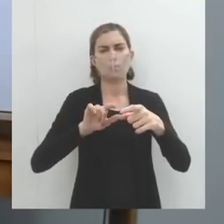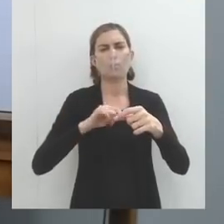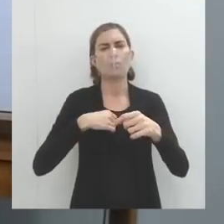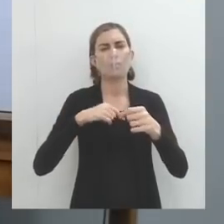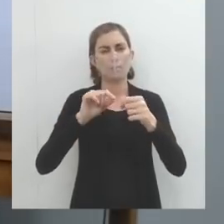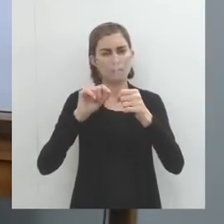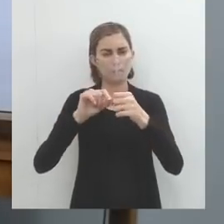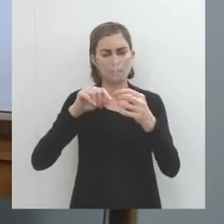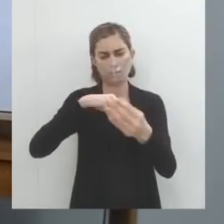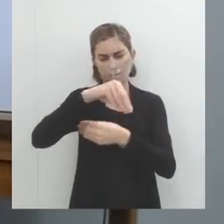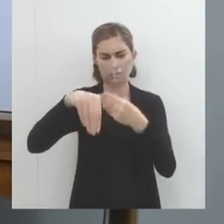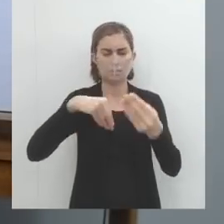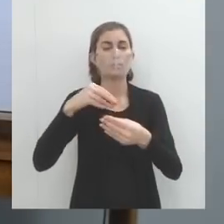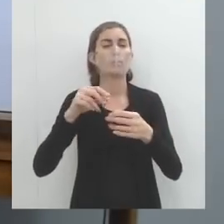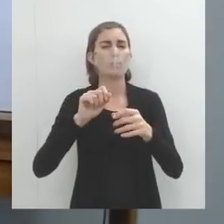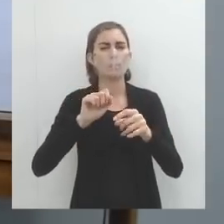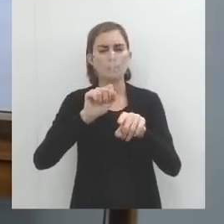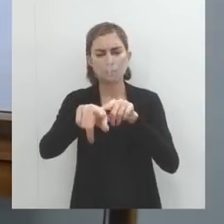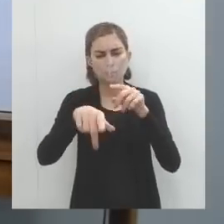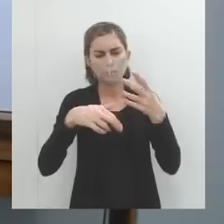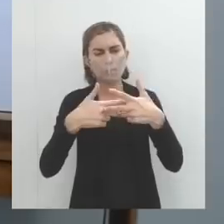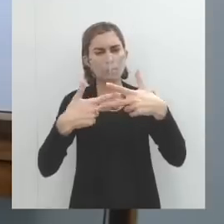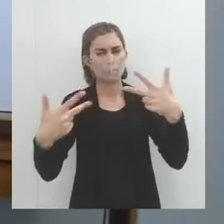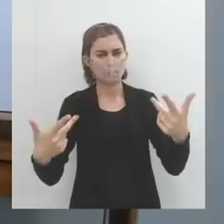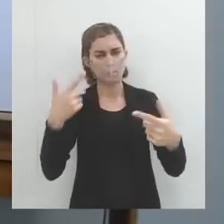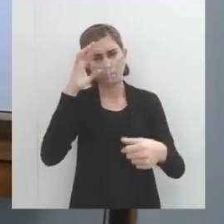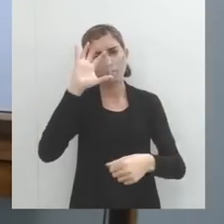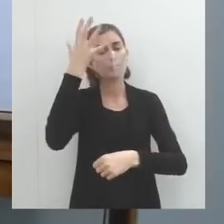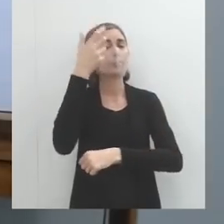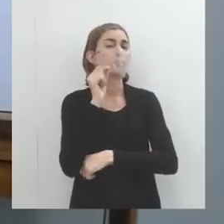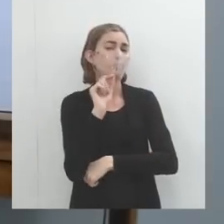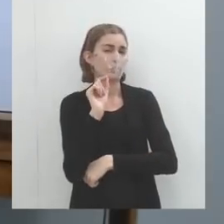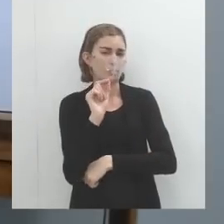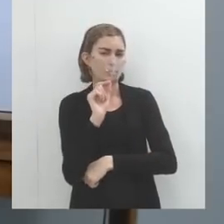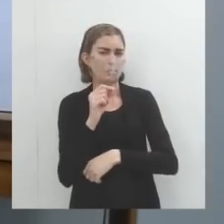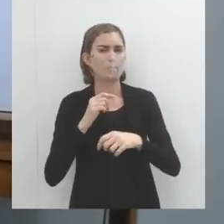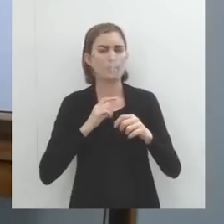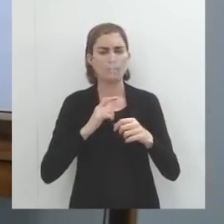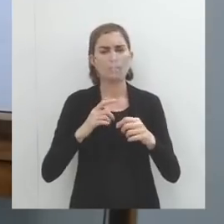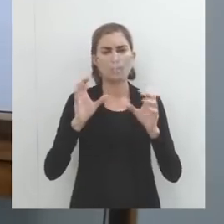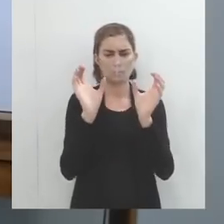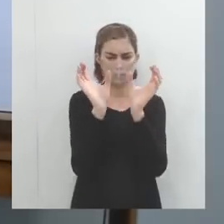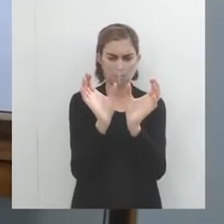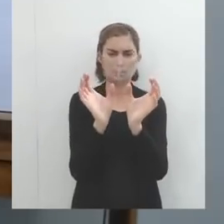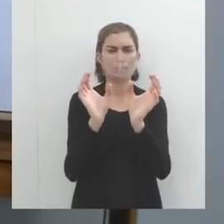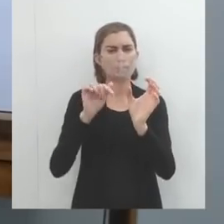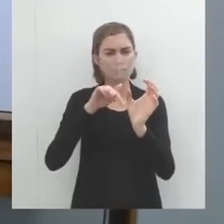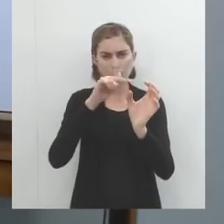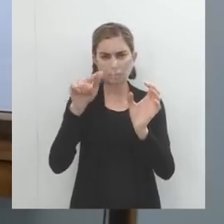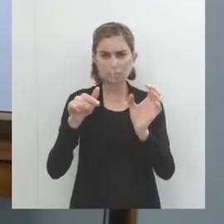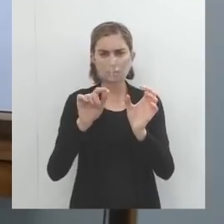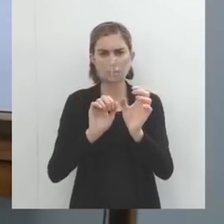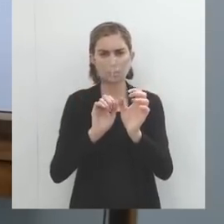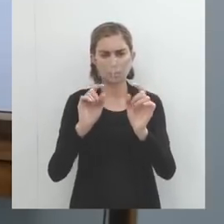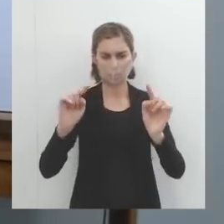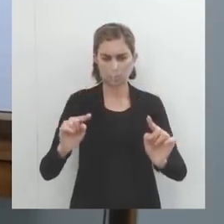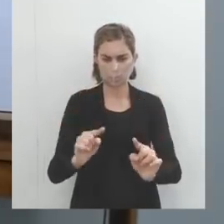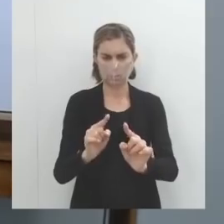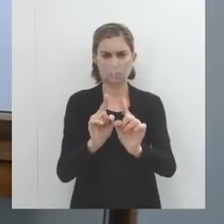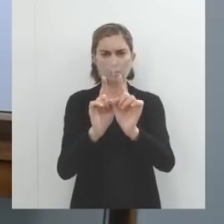as vesículas seminais. O que é que acontece? Imaginem que do testículo até a